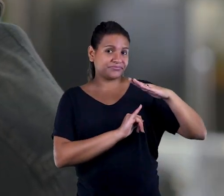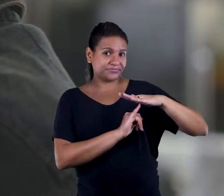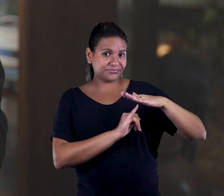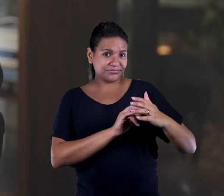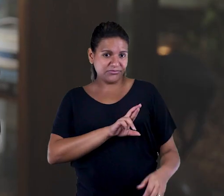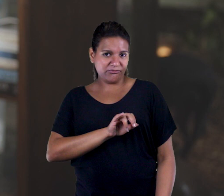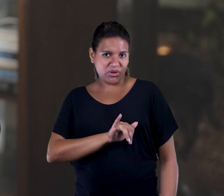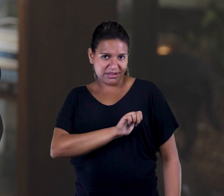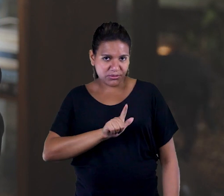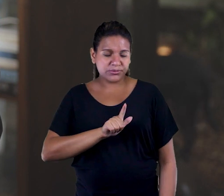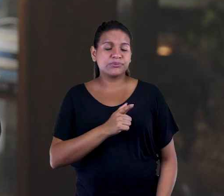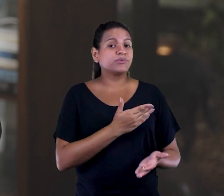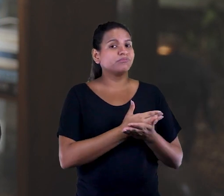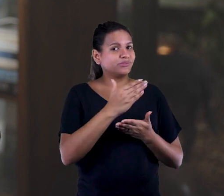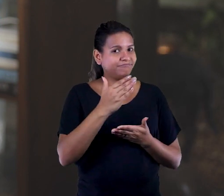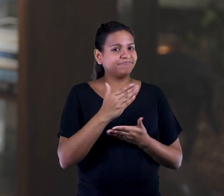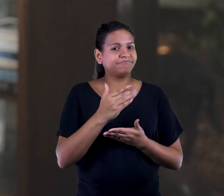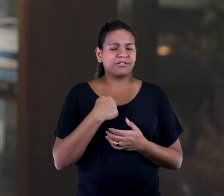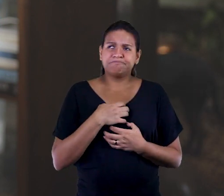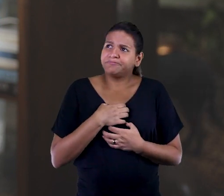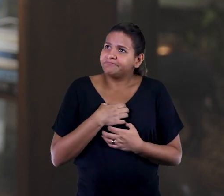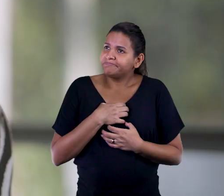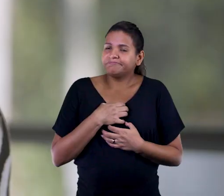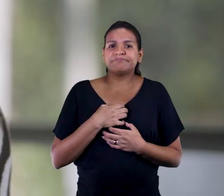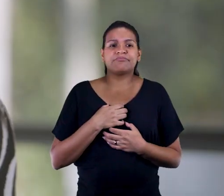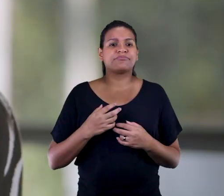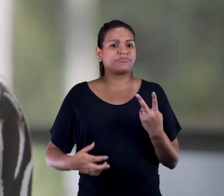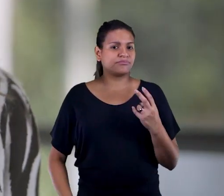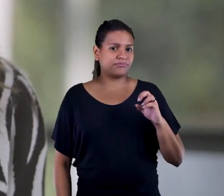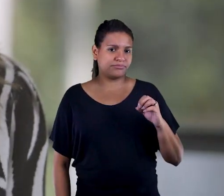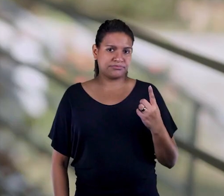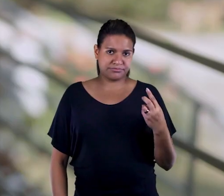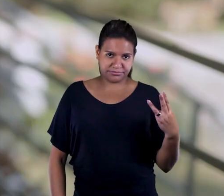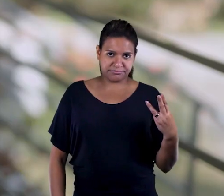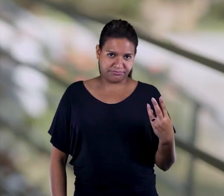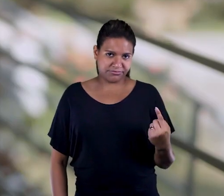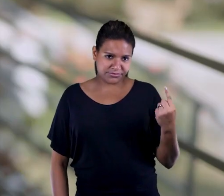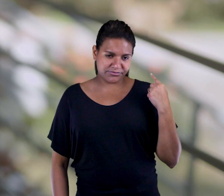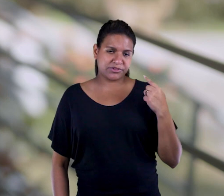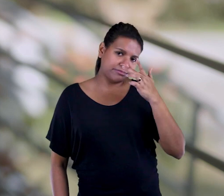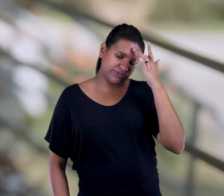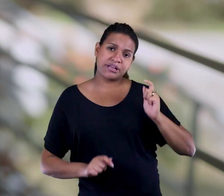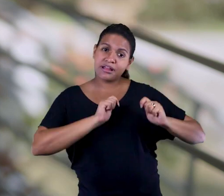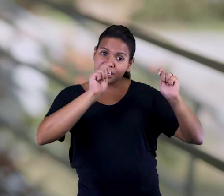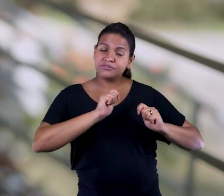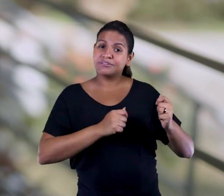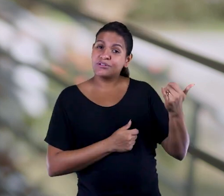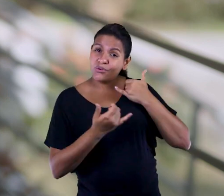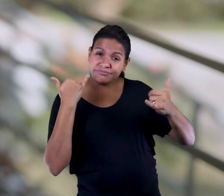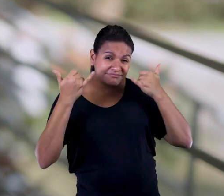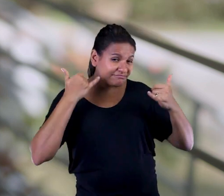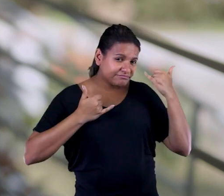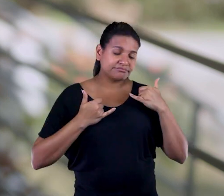Instituto Royal. Aquilo, para mim, foi uma coisa muito tocante. Em 2013, alguns ativistas me